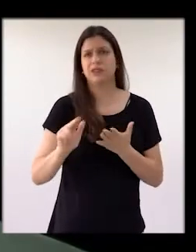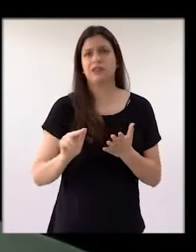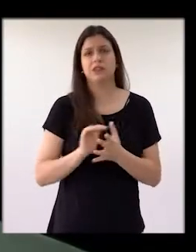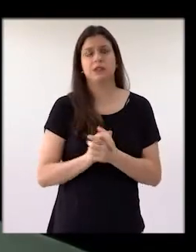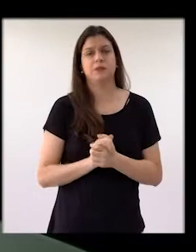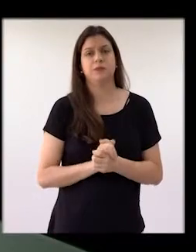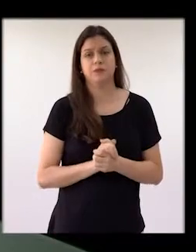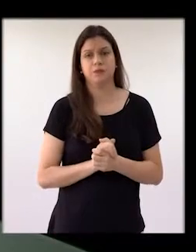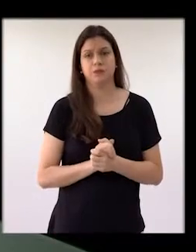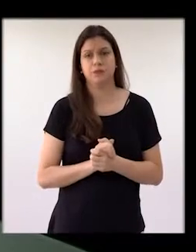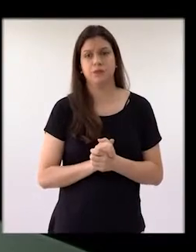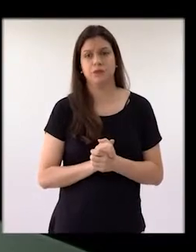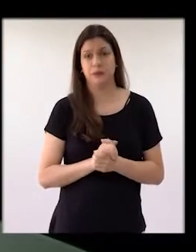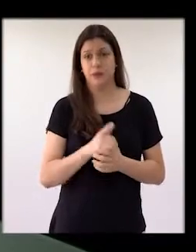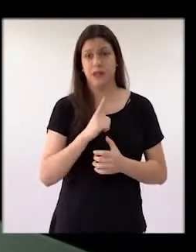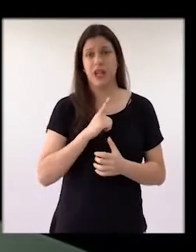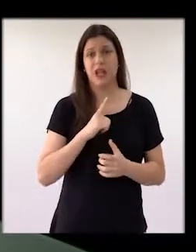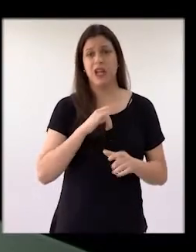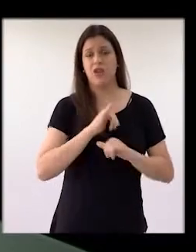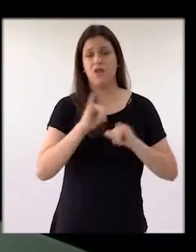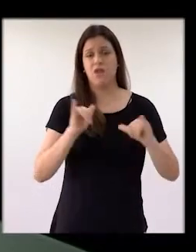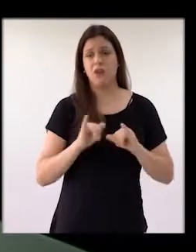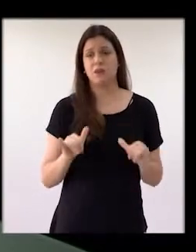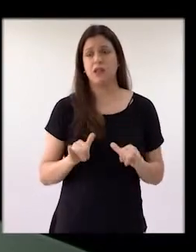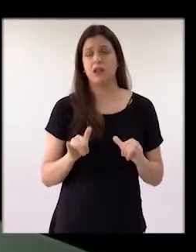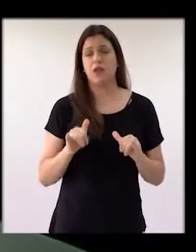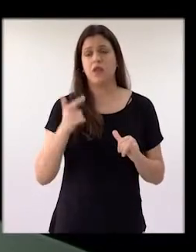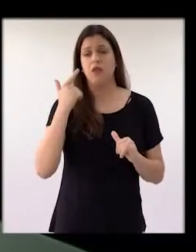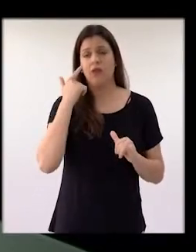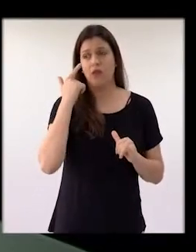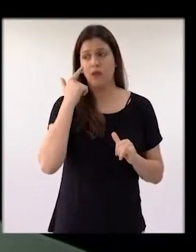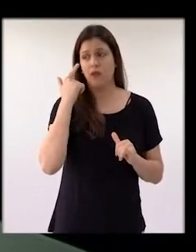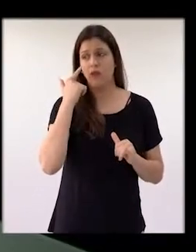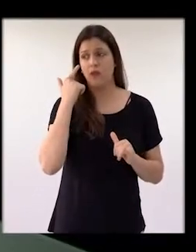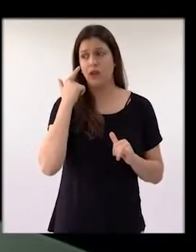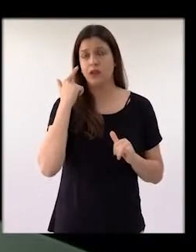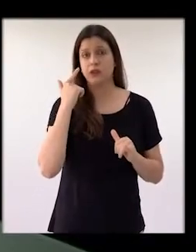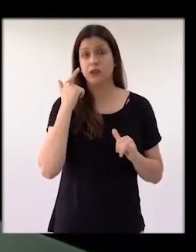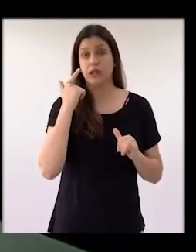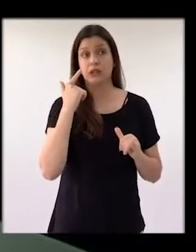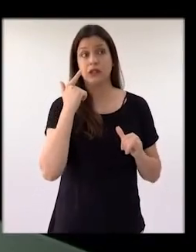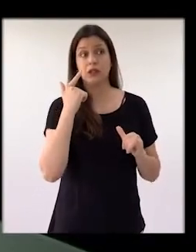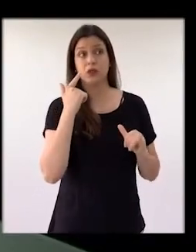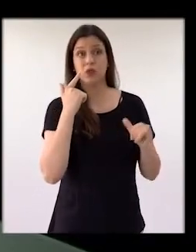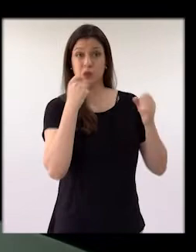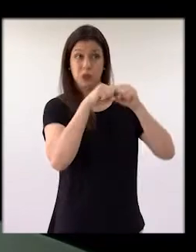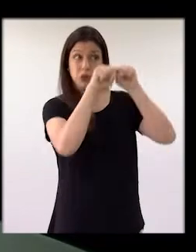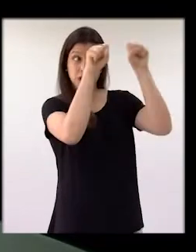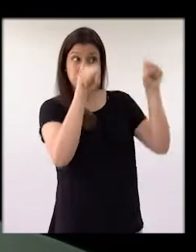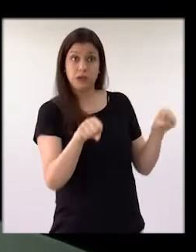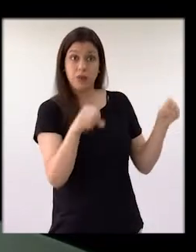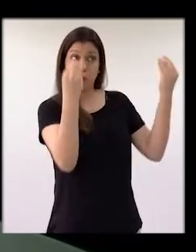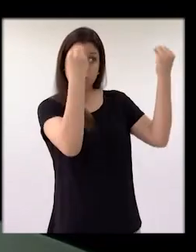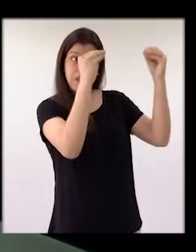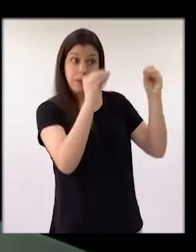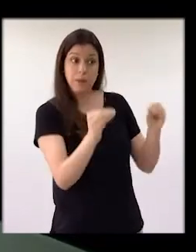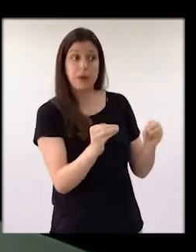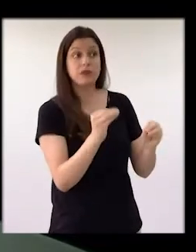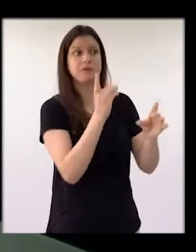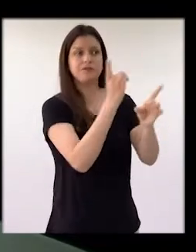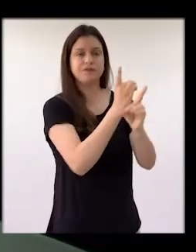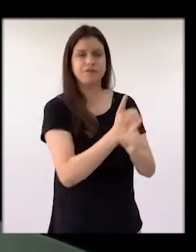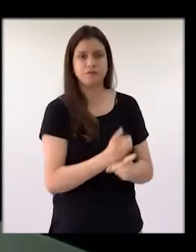esgoto sanitário, manejo de resíduos sólidos, drenagem. E essas informações são prestadas pelo próprio provedor do serviço.